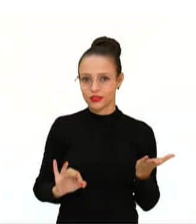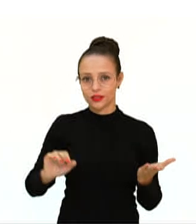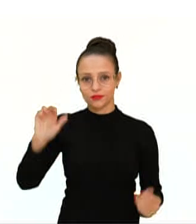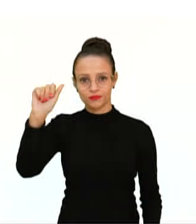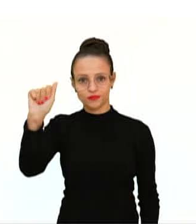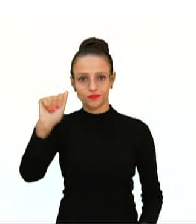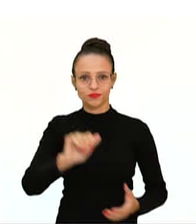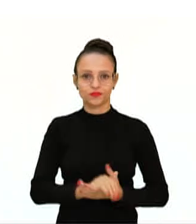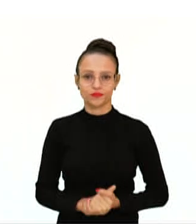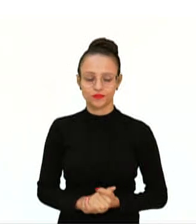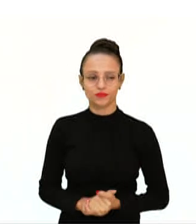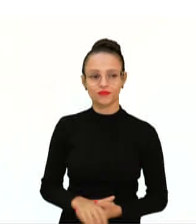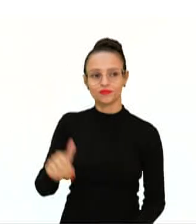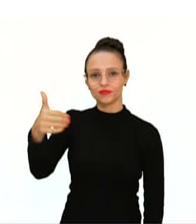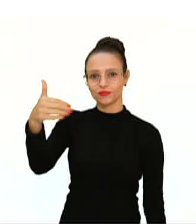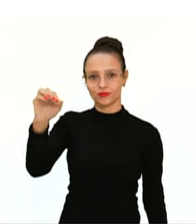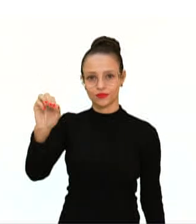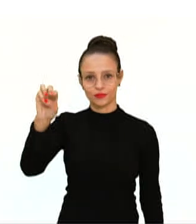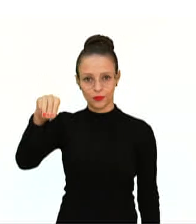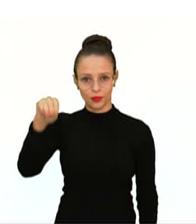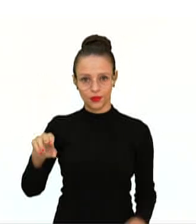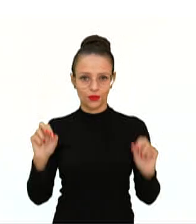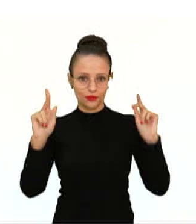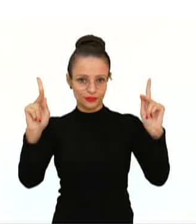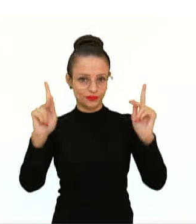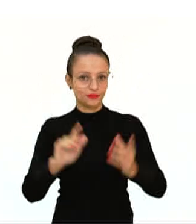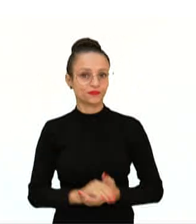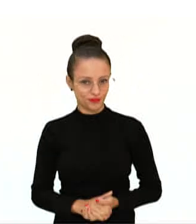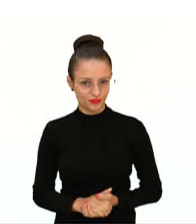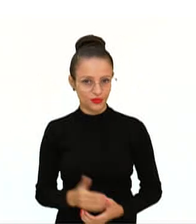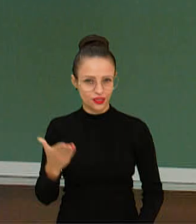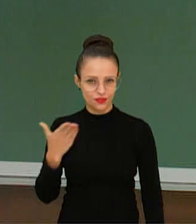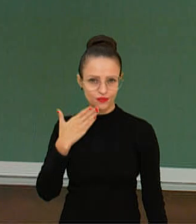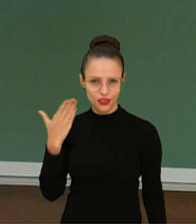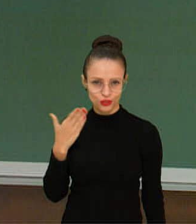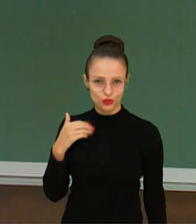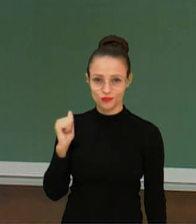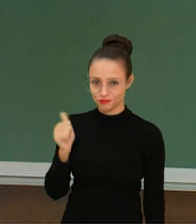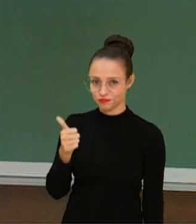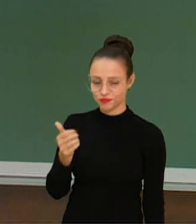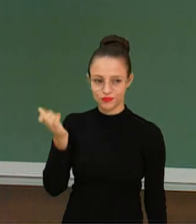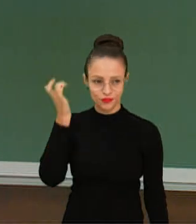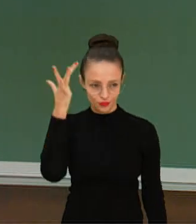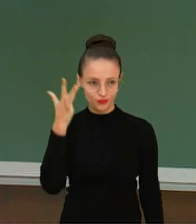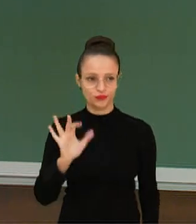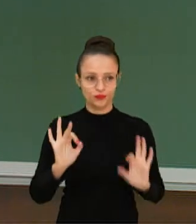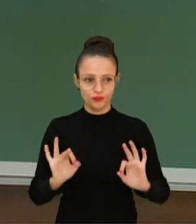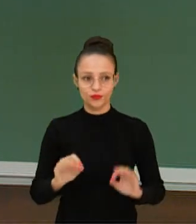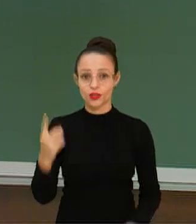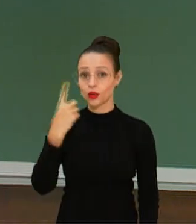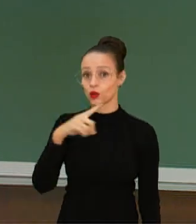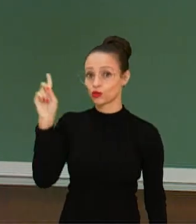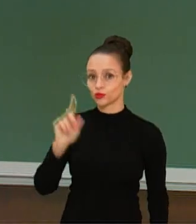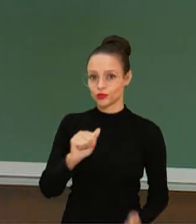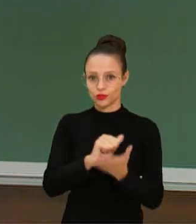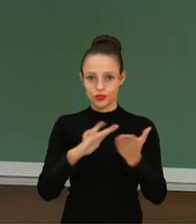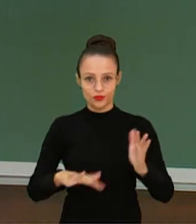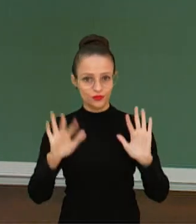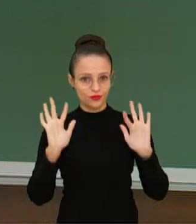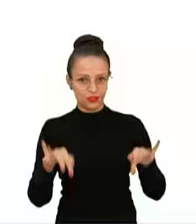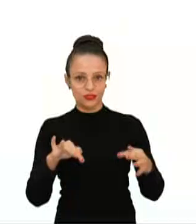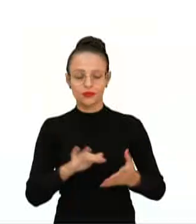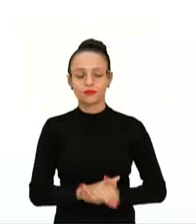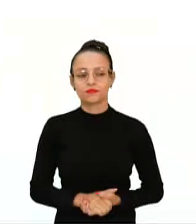letra A, 10 metros, ok? Fácil? Fácil, né? Então, vamos para o último já e